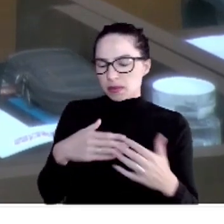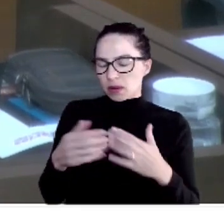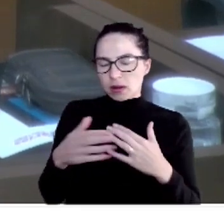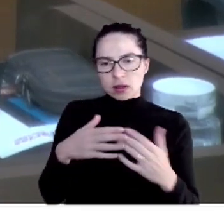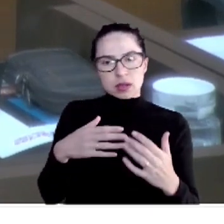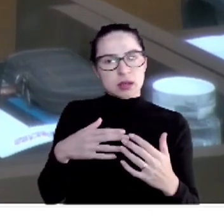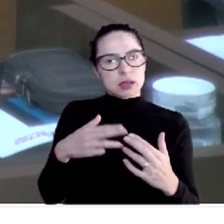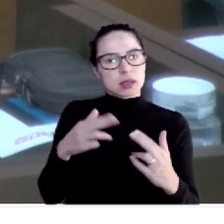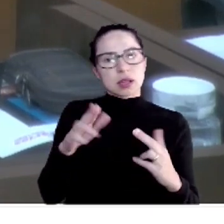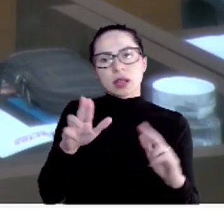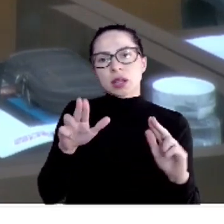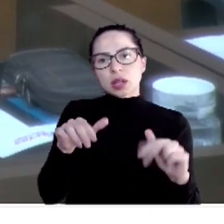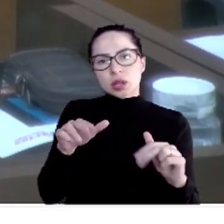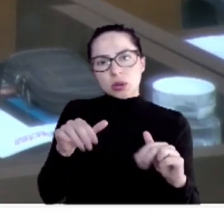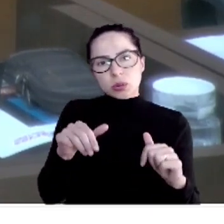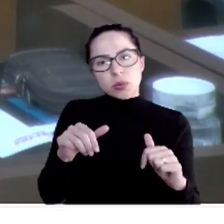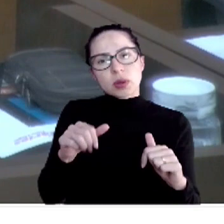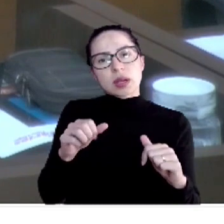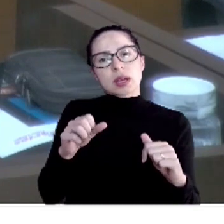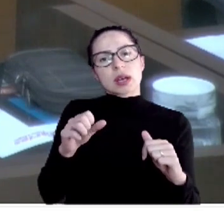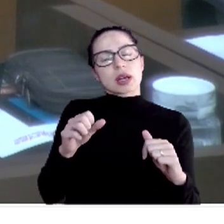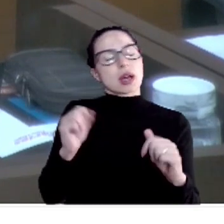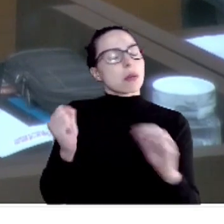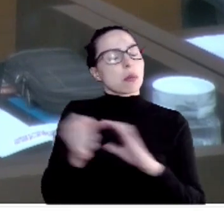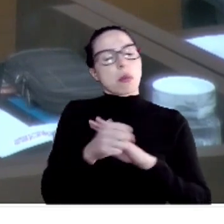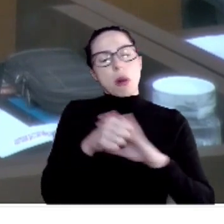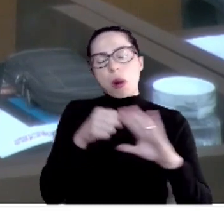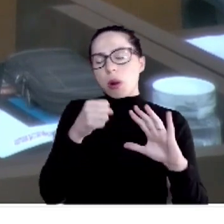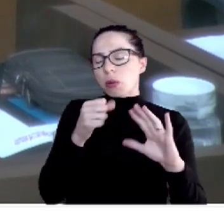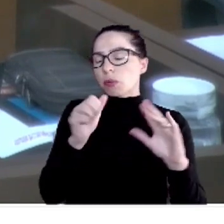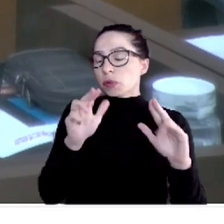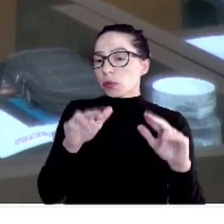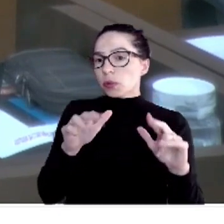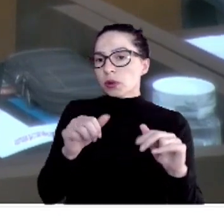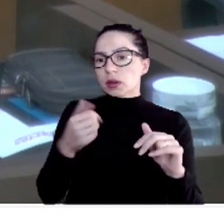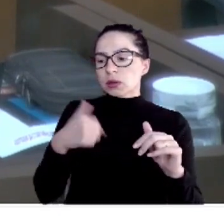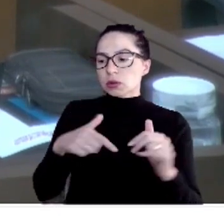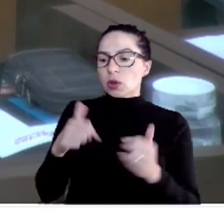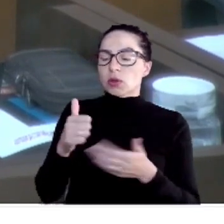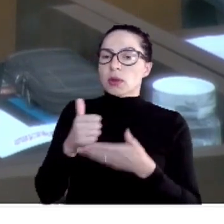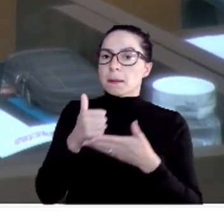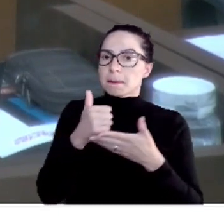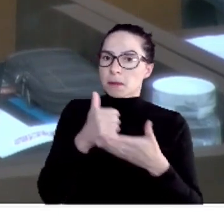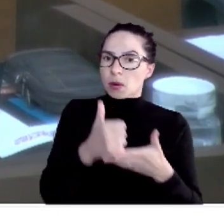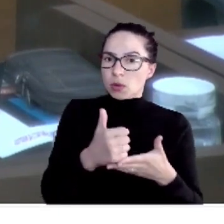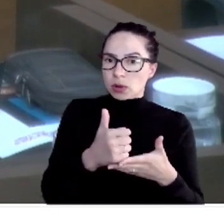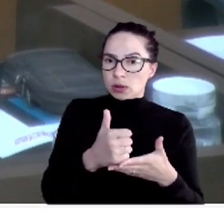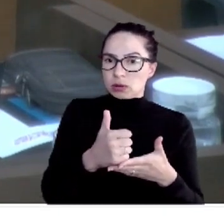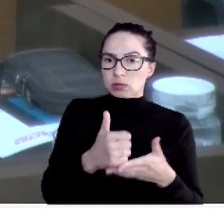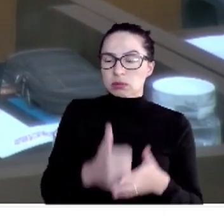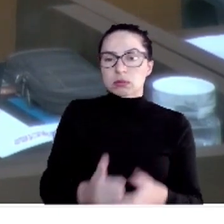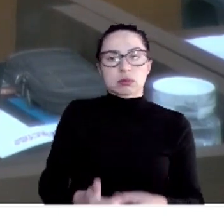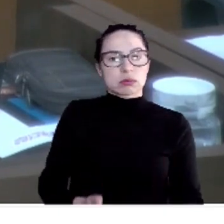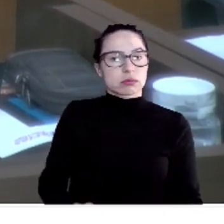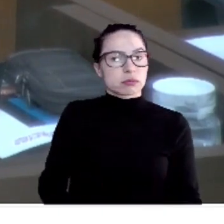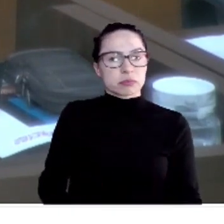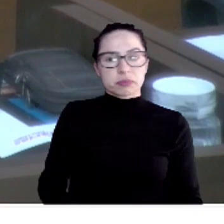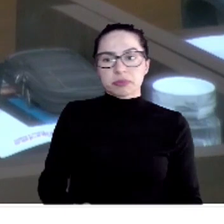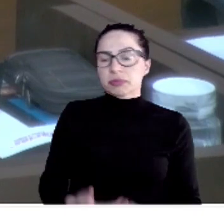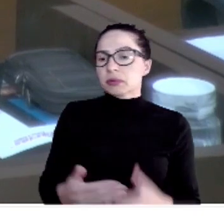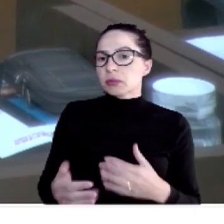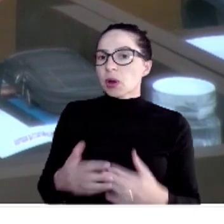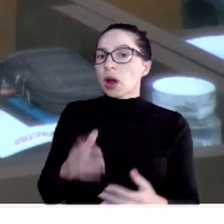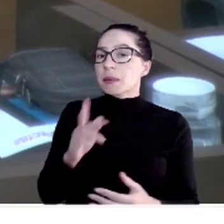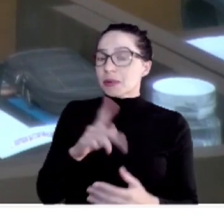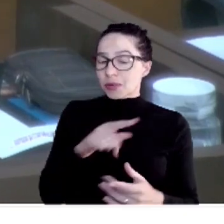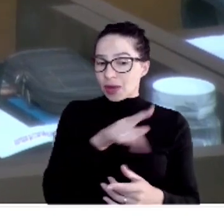jamais poderia haver a agressão. Então, nosso apoio, a senhora, mesmo se a professora estiver